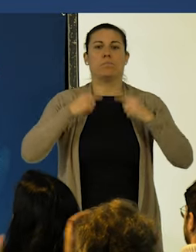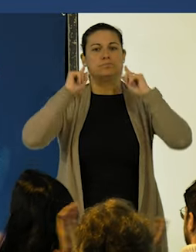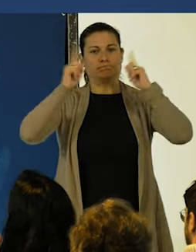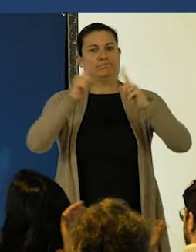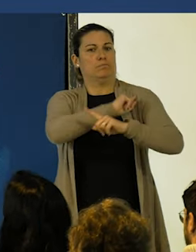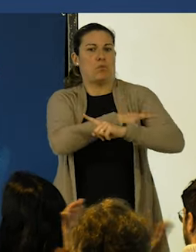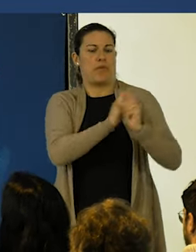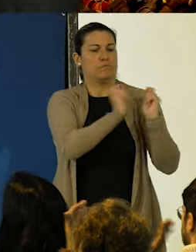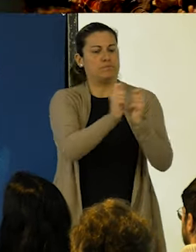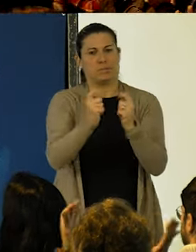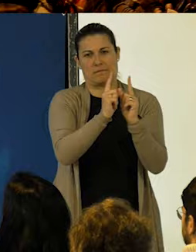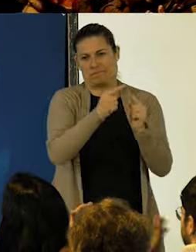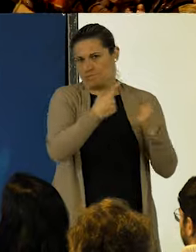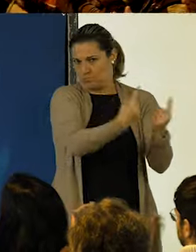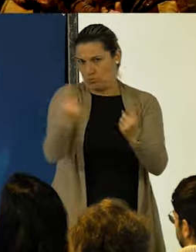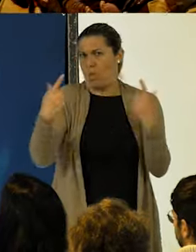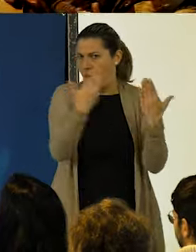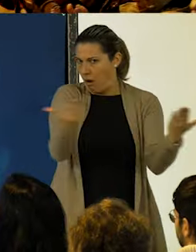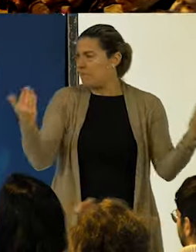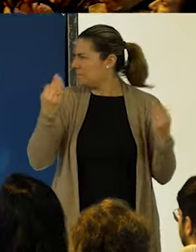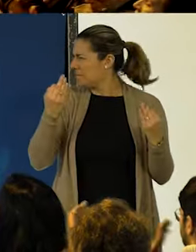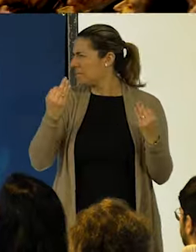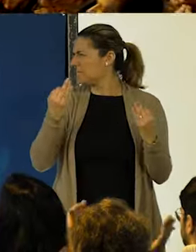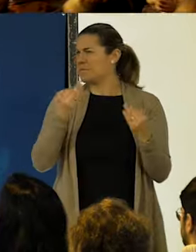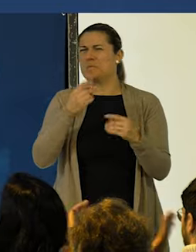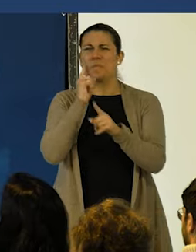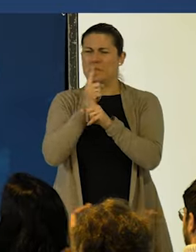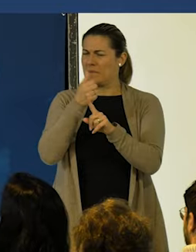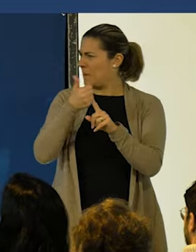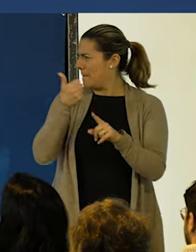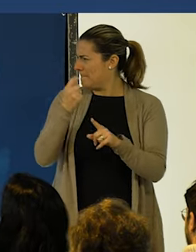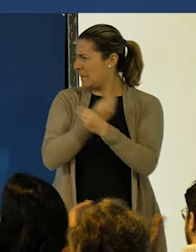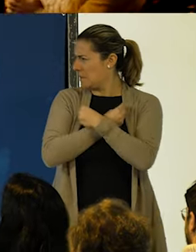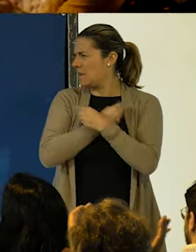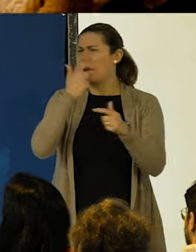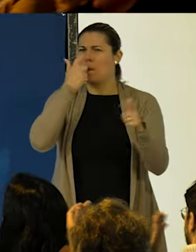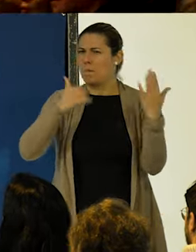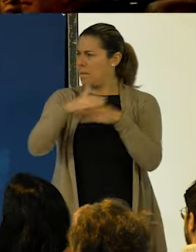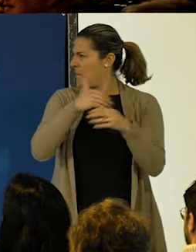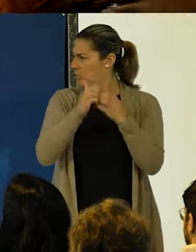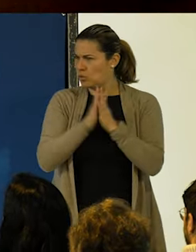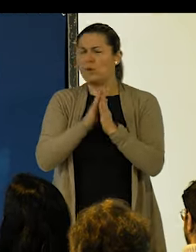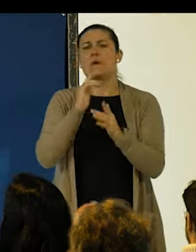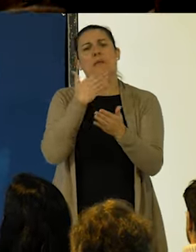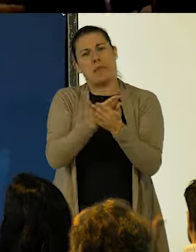a solidariedade, é essa a força do Bloco de Esquerda e de todo o povo da